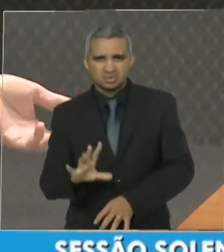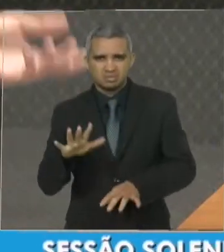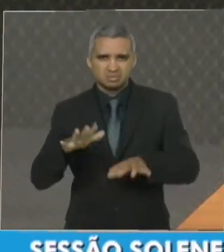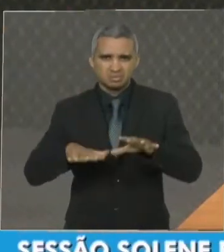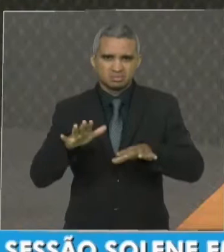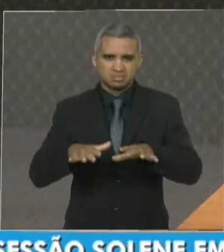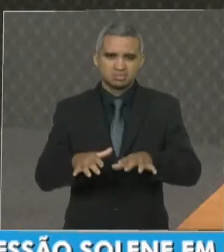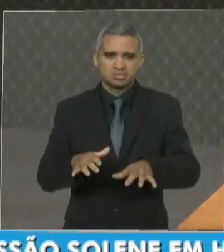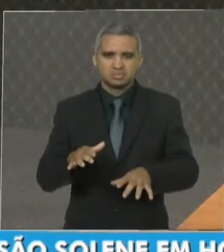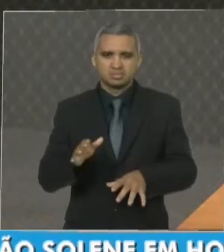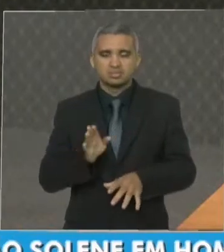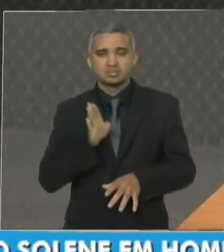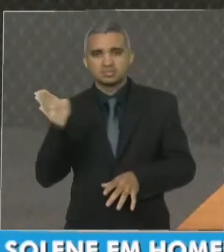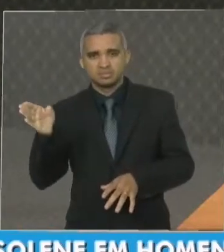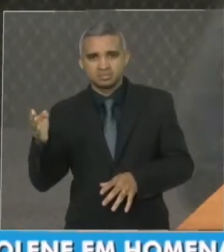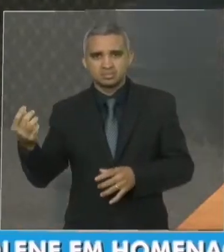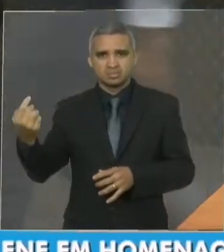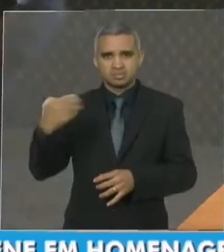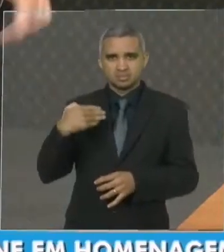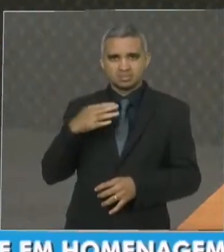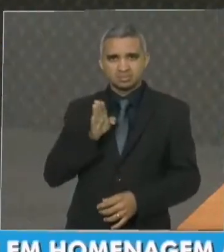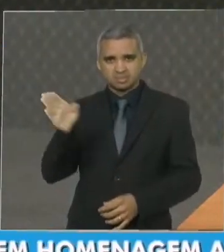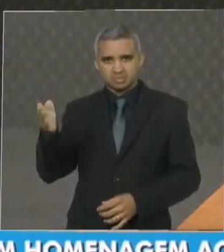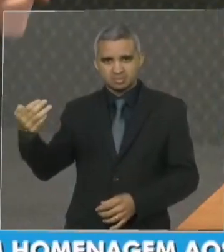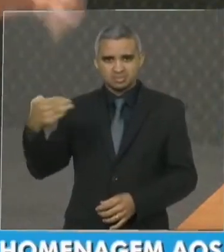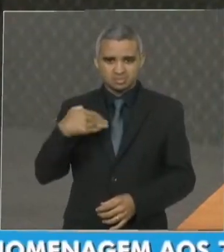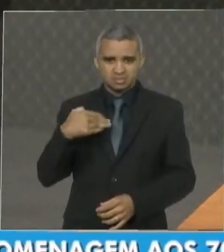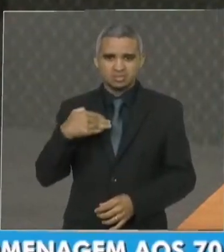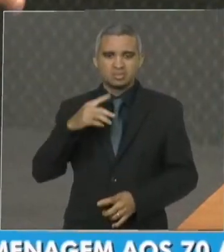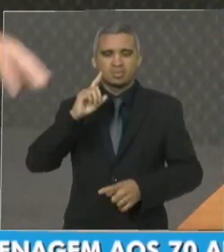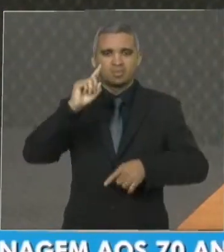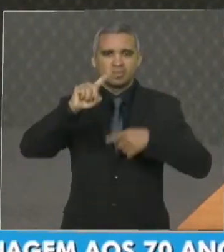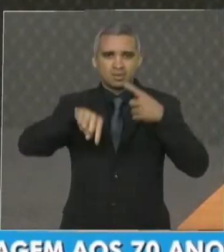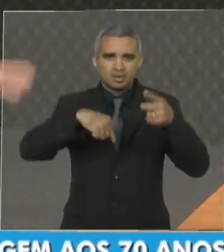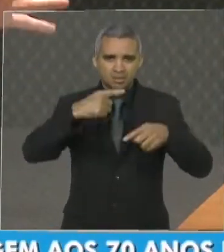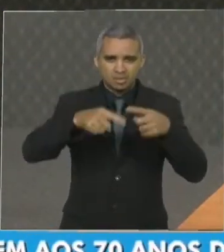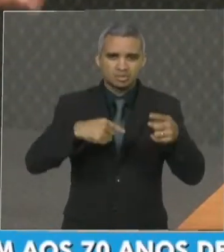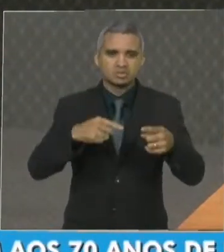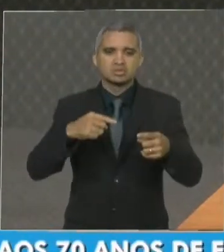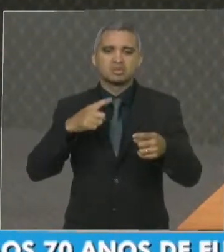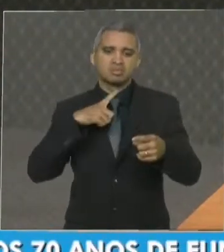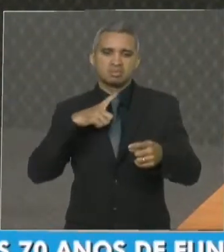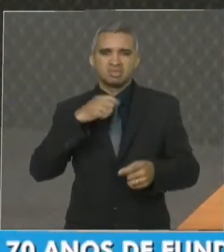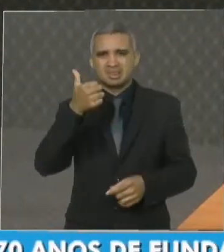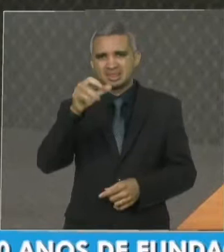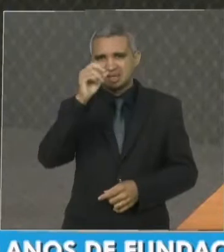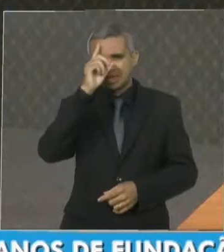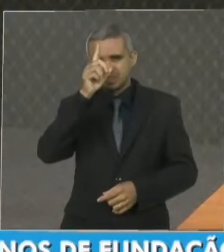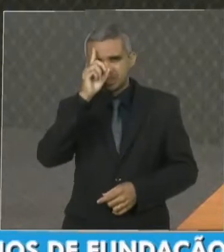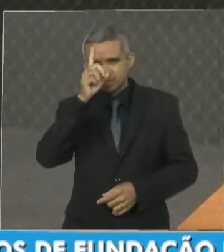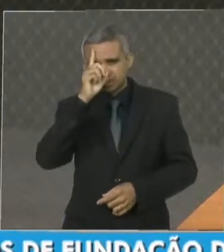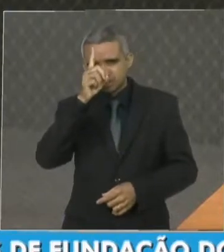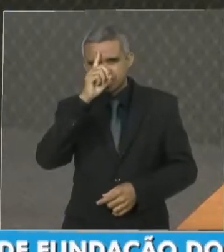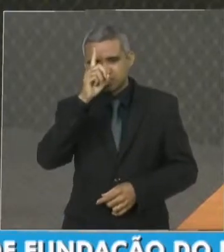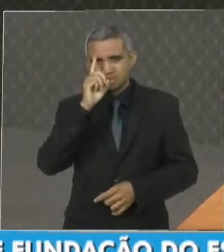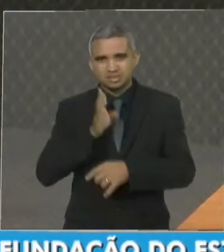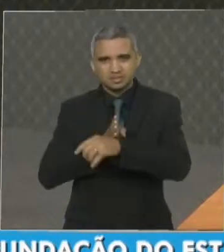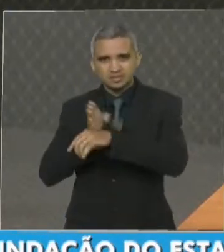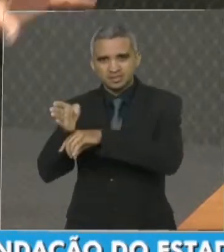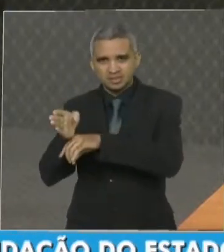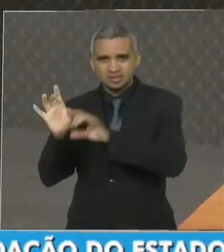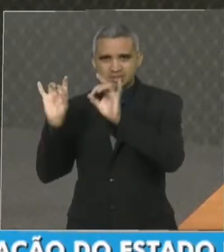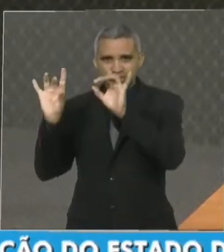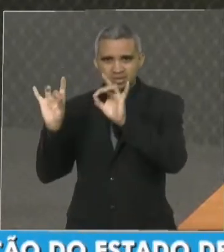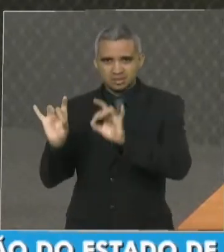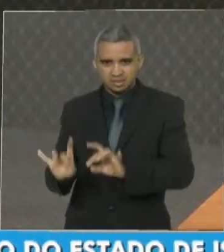chega lá. Depois, 5 meses, amanhã, como 2, 10 dias, Ele vai fazer uma visita especial